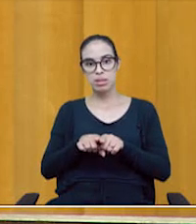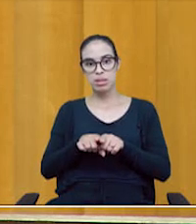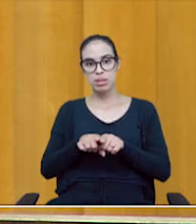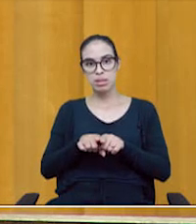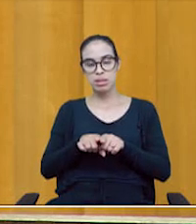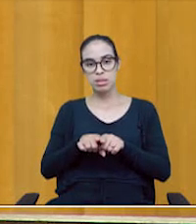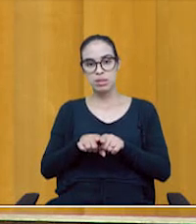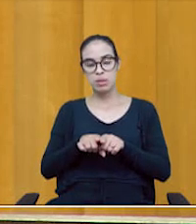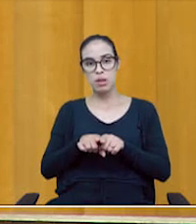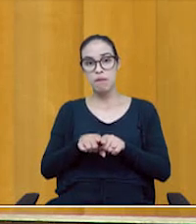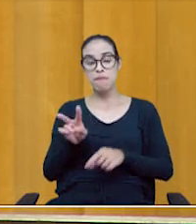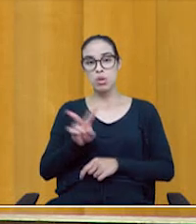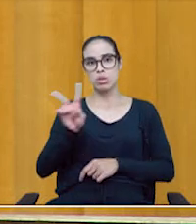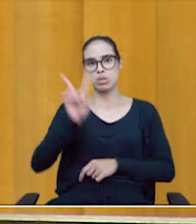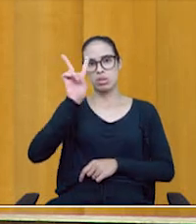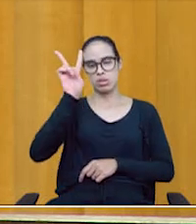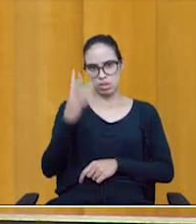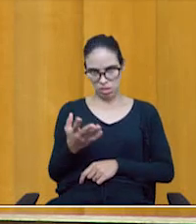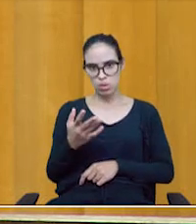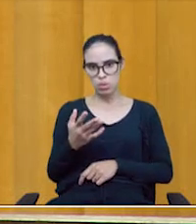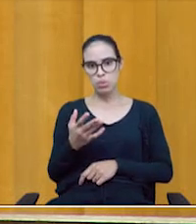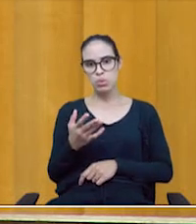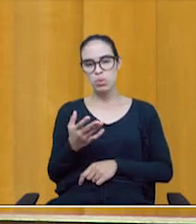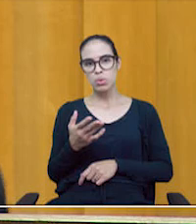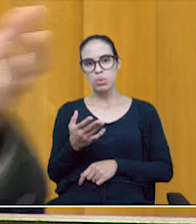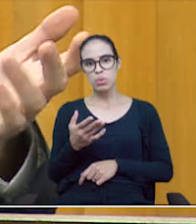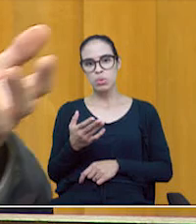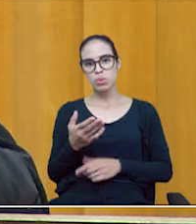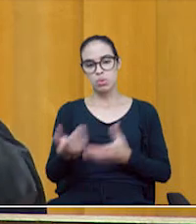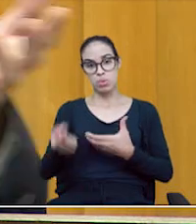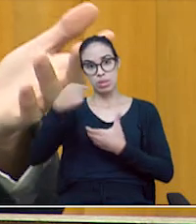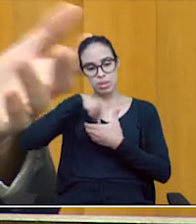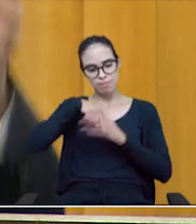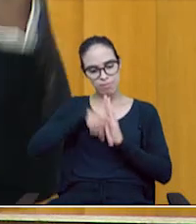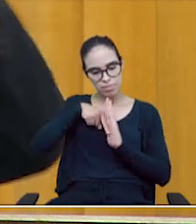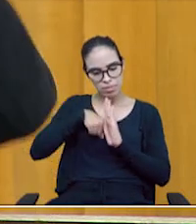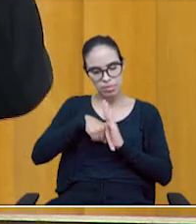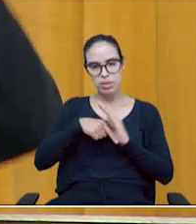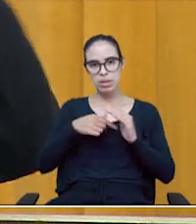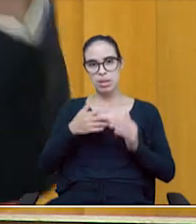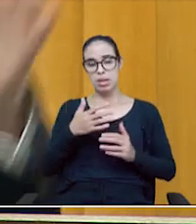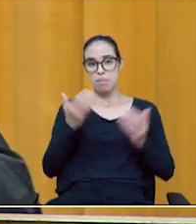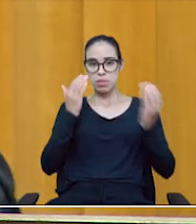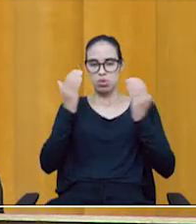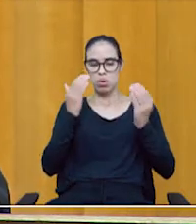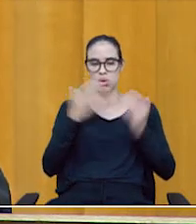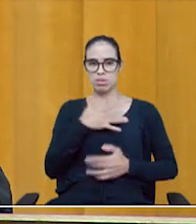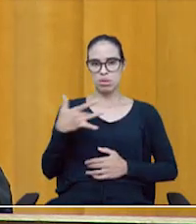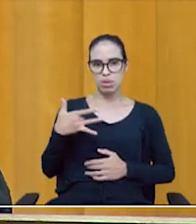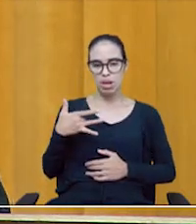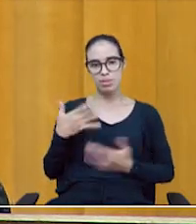valorização do primeiro grau na estabilidade da interiorização, num contexto, como todos estamos vendo, juntando as peças do